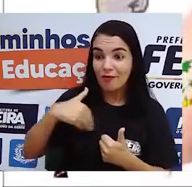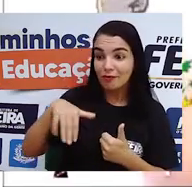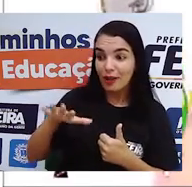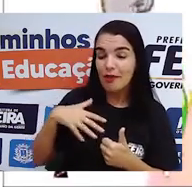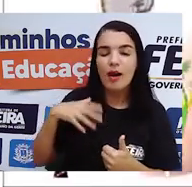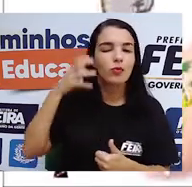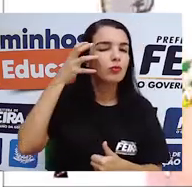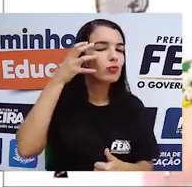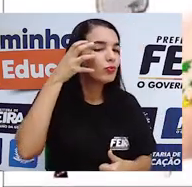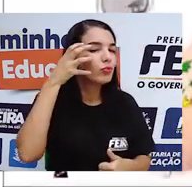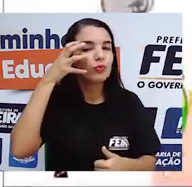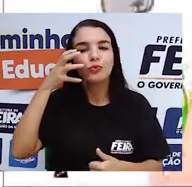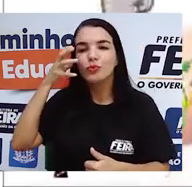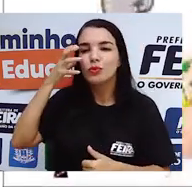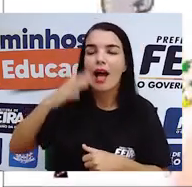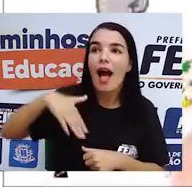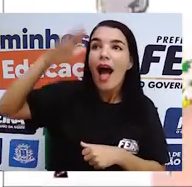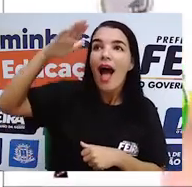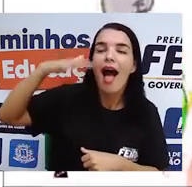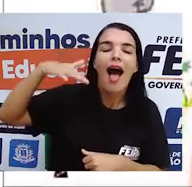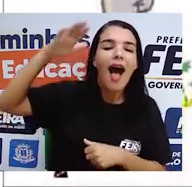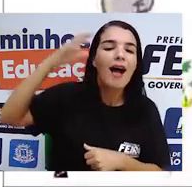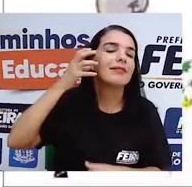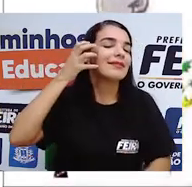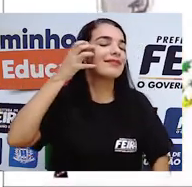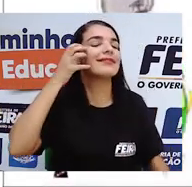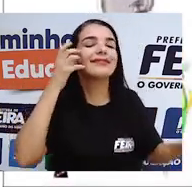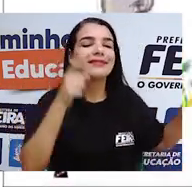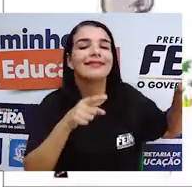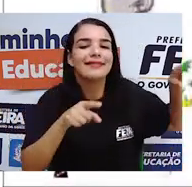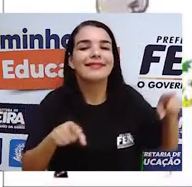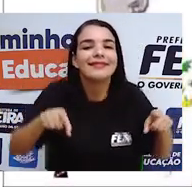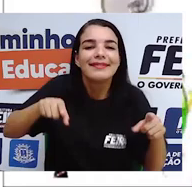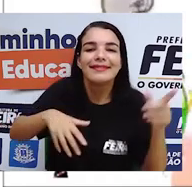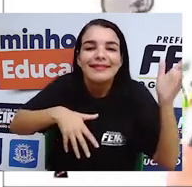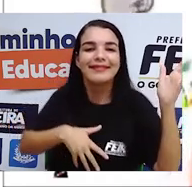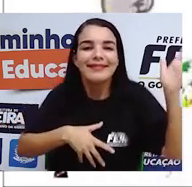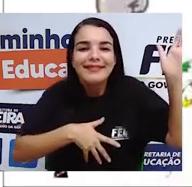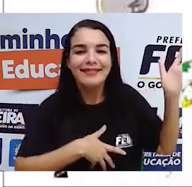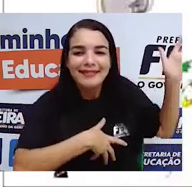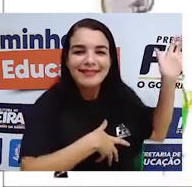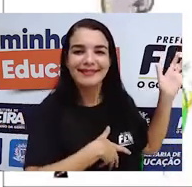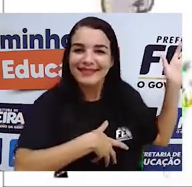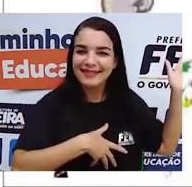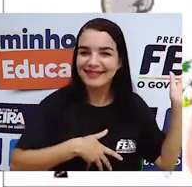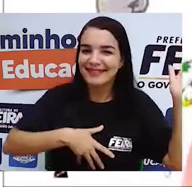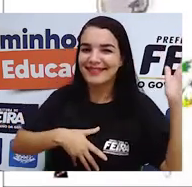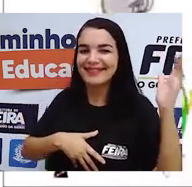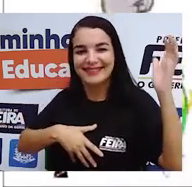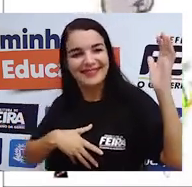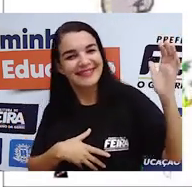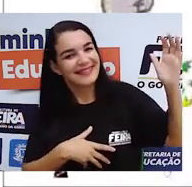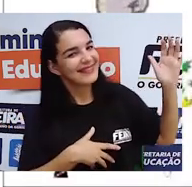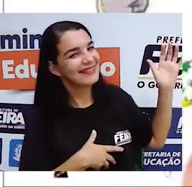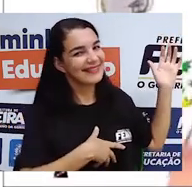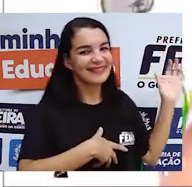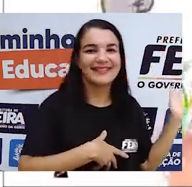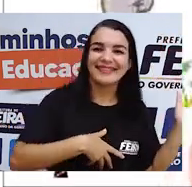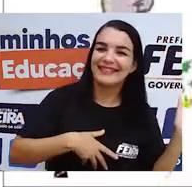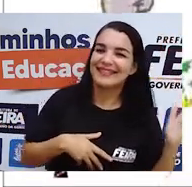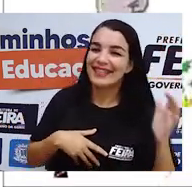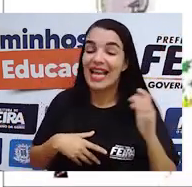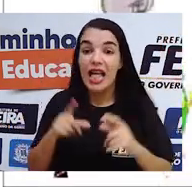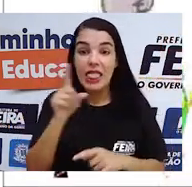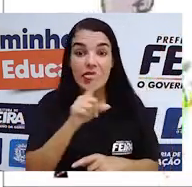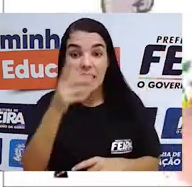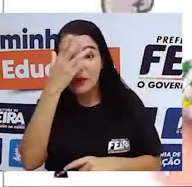som, sobe, aumenta, aumenta e vamos embora. Ó, não esquece de